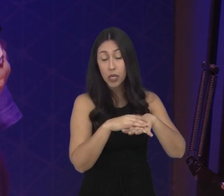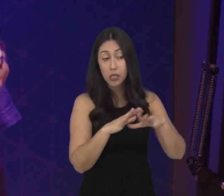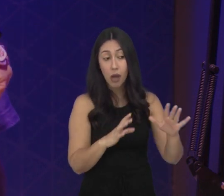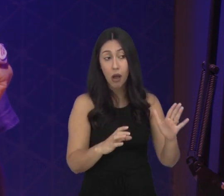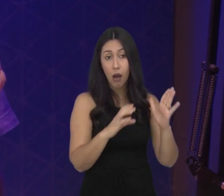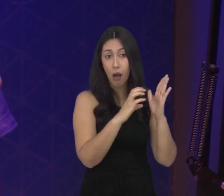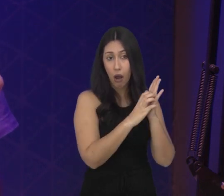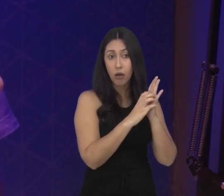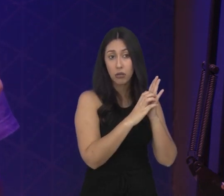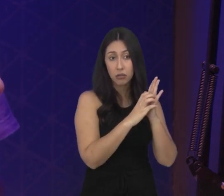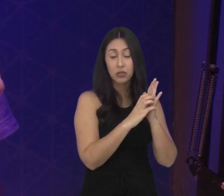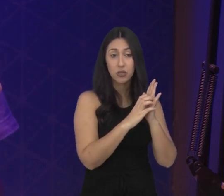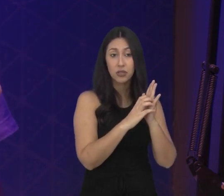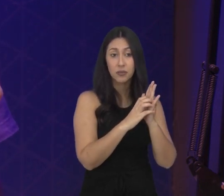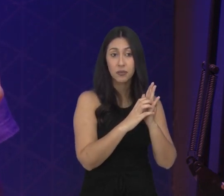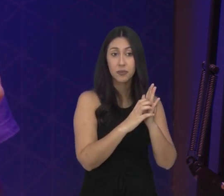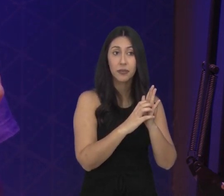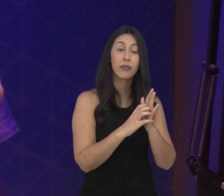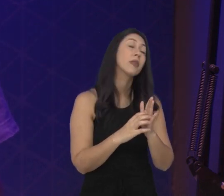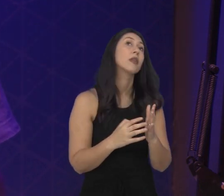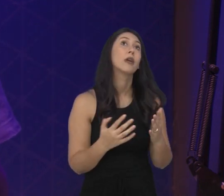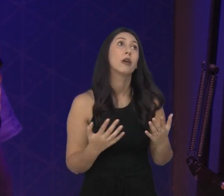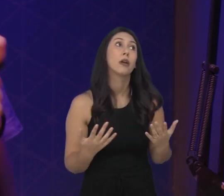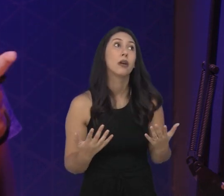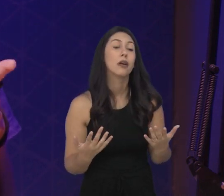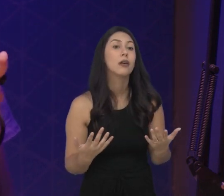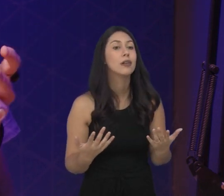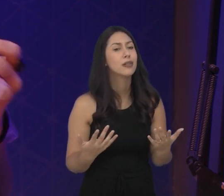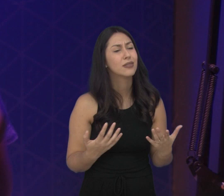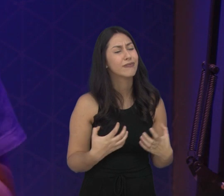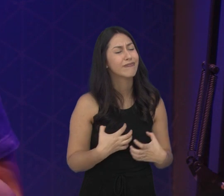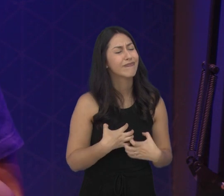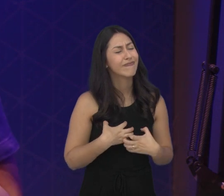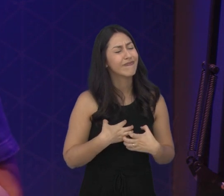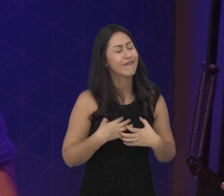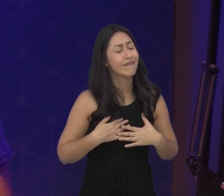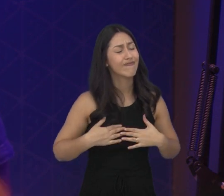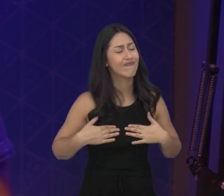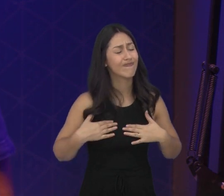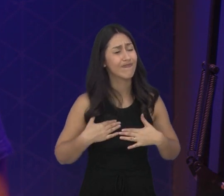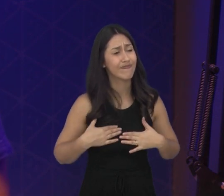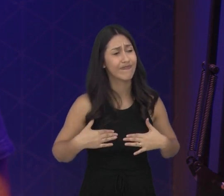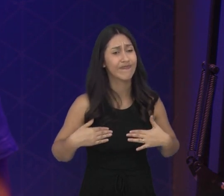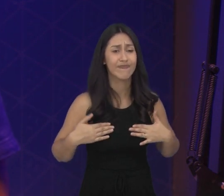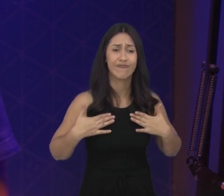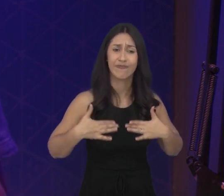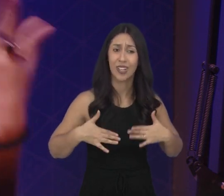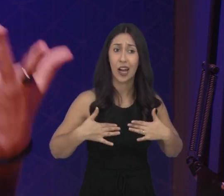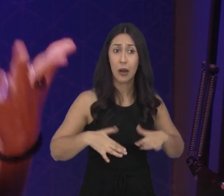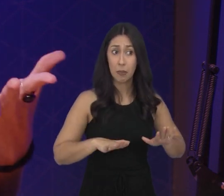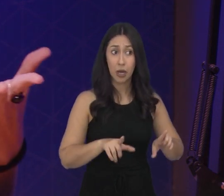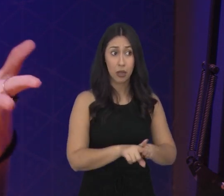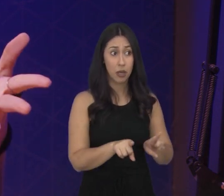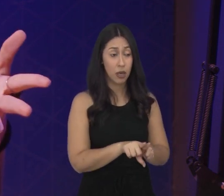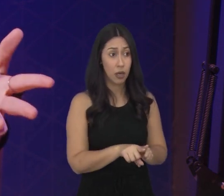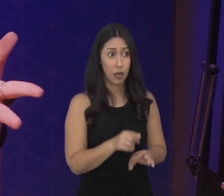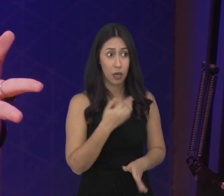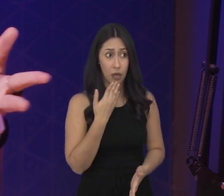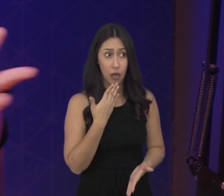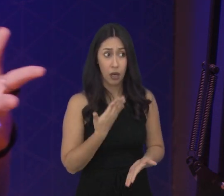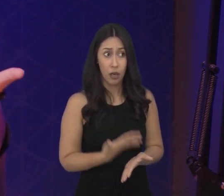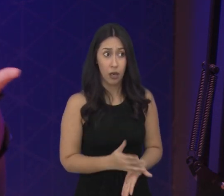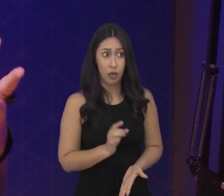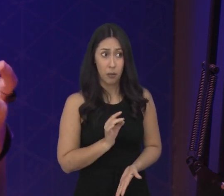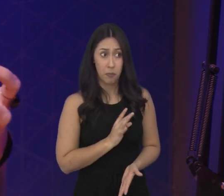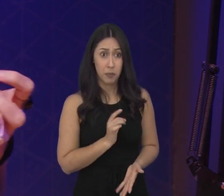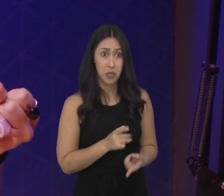período. E ele é reconfortante e também assustador acompanhar a